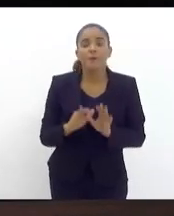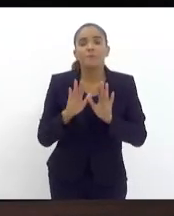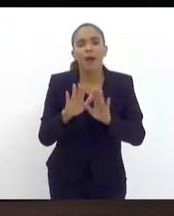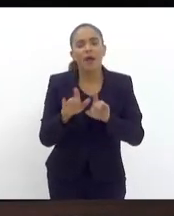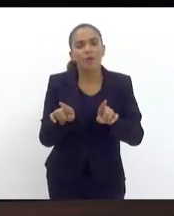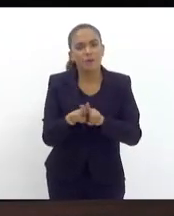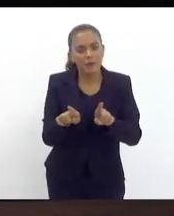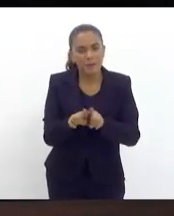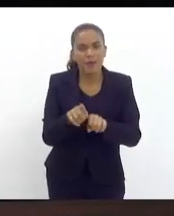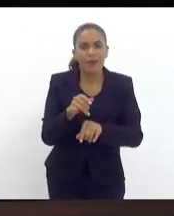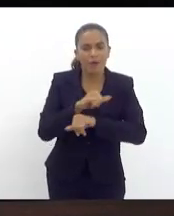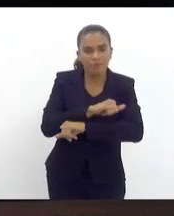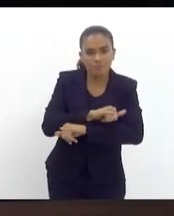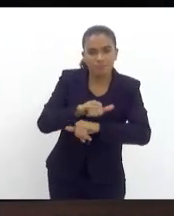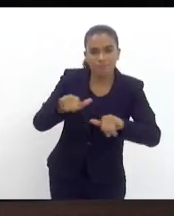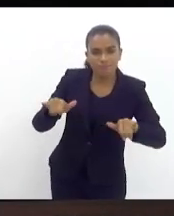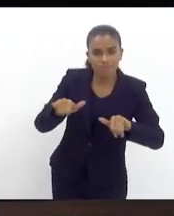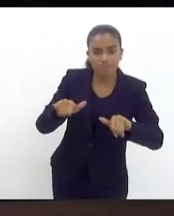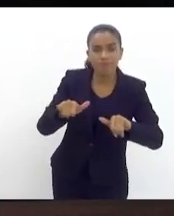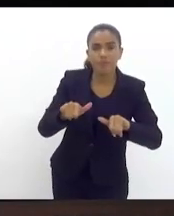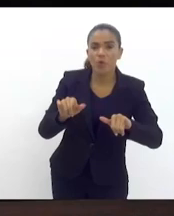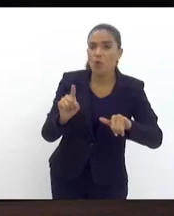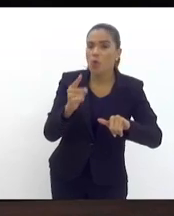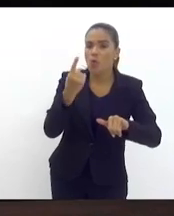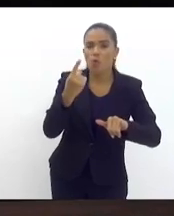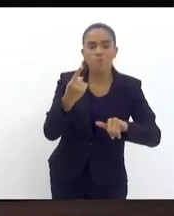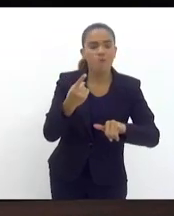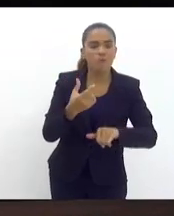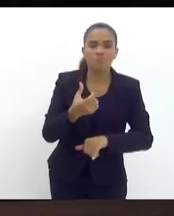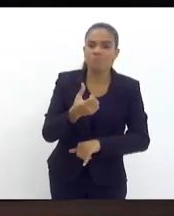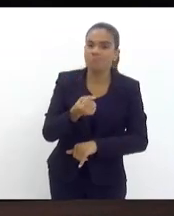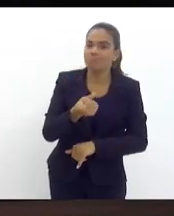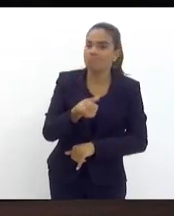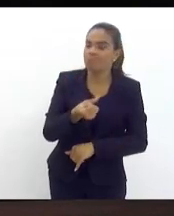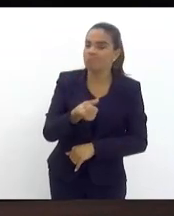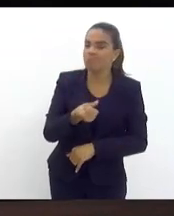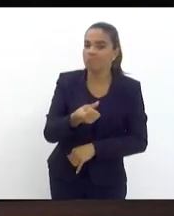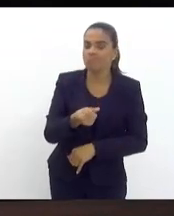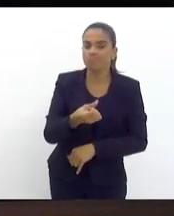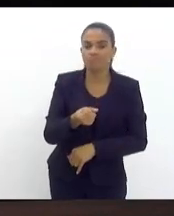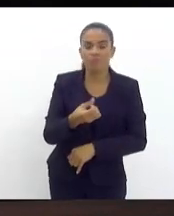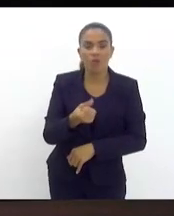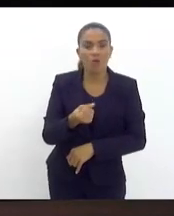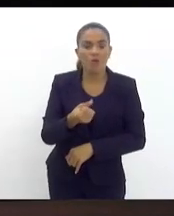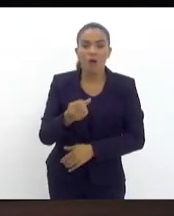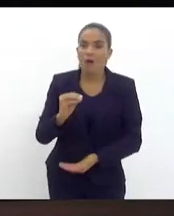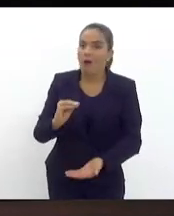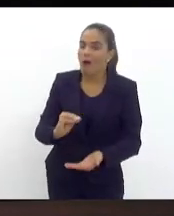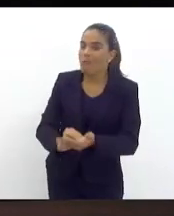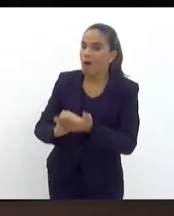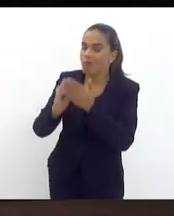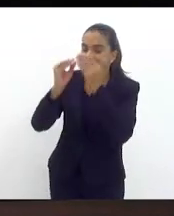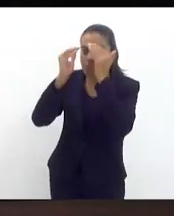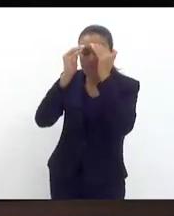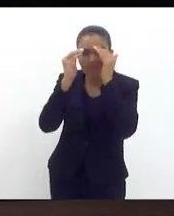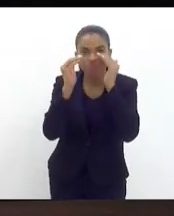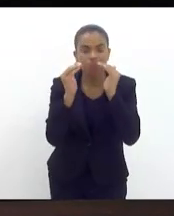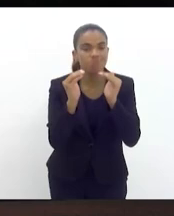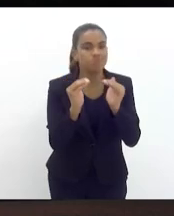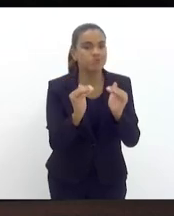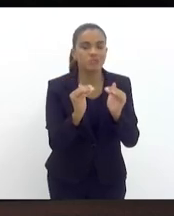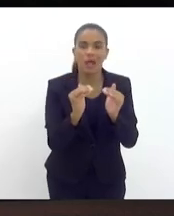relatar uma covardia uma arbitrariedade que eu vejo por parte